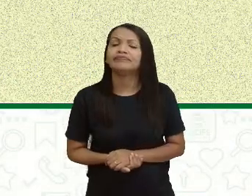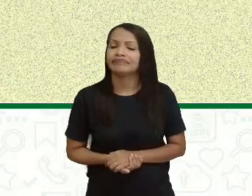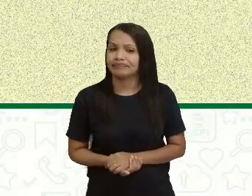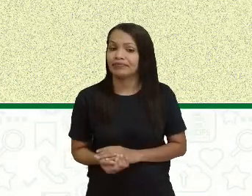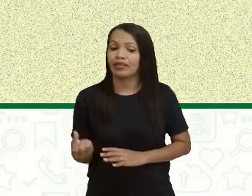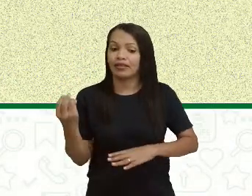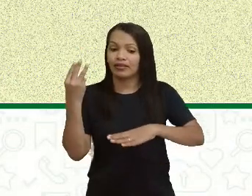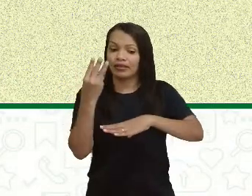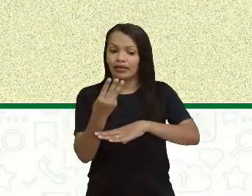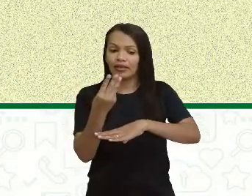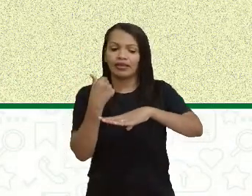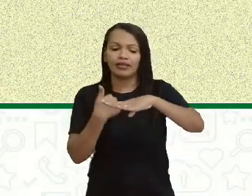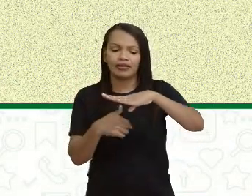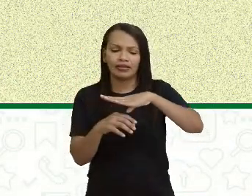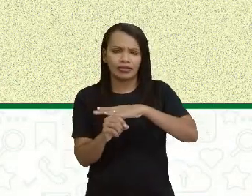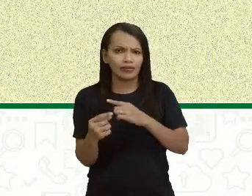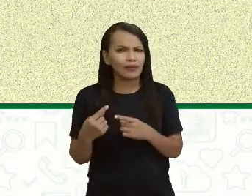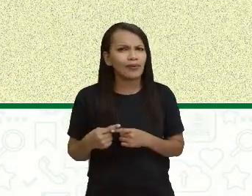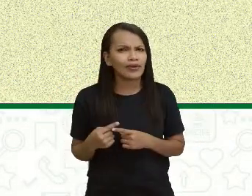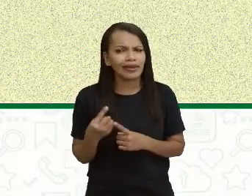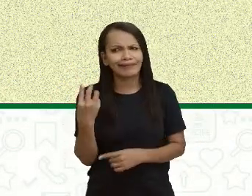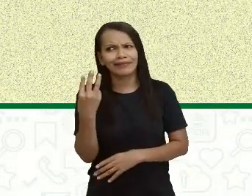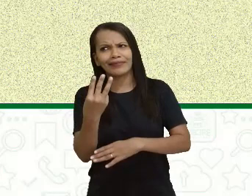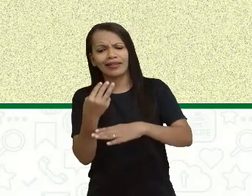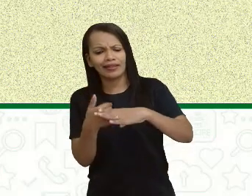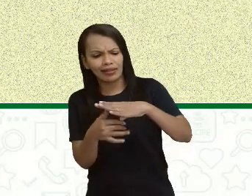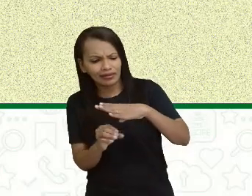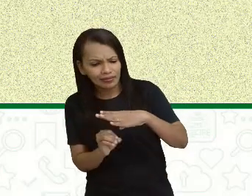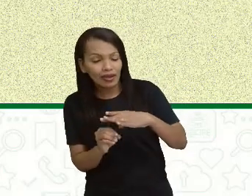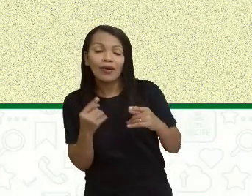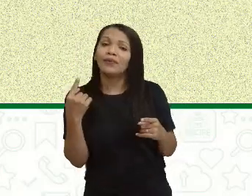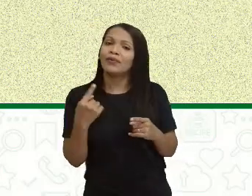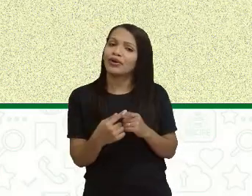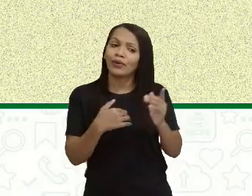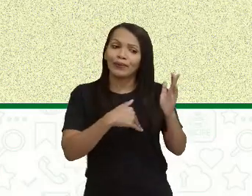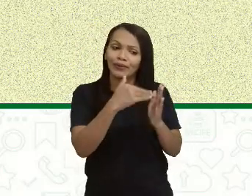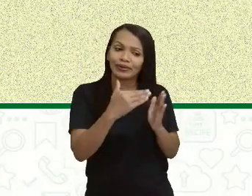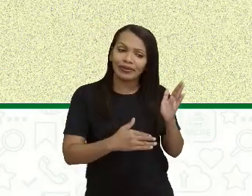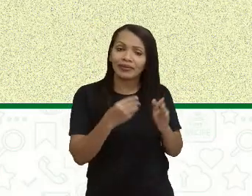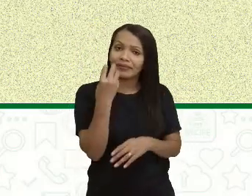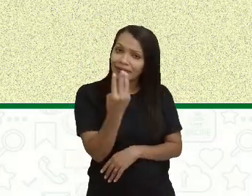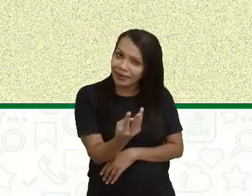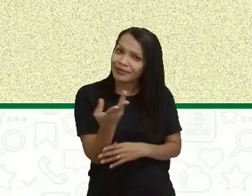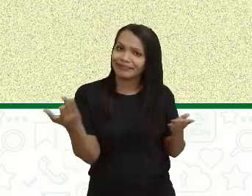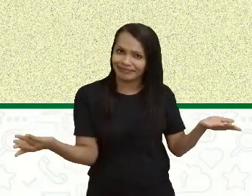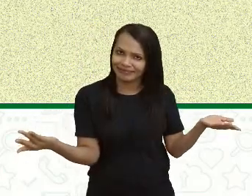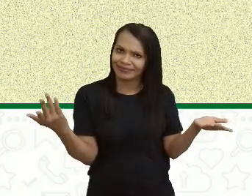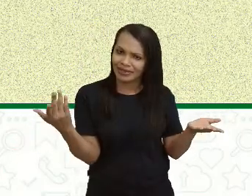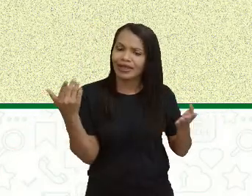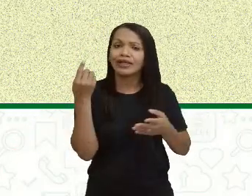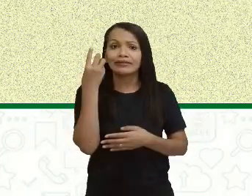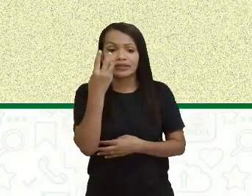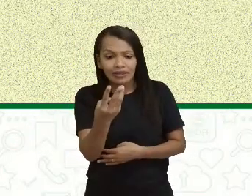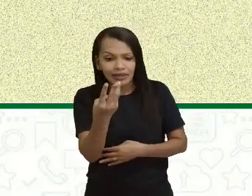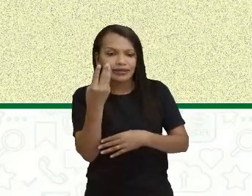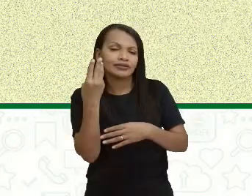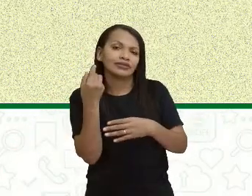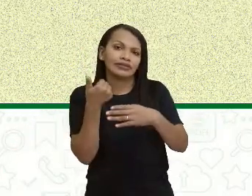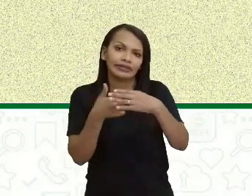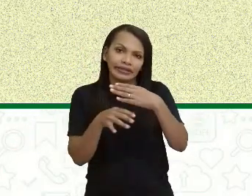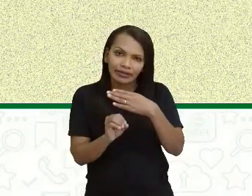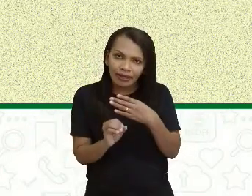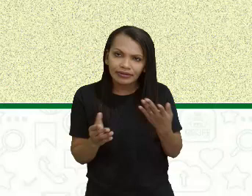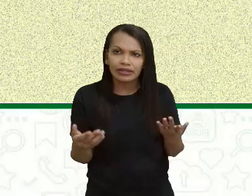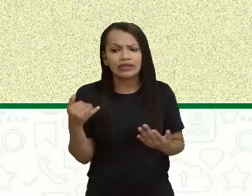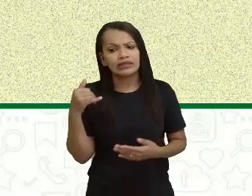3/10, ok? Mas aí, professora, e se fossem 4 partes? 4/10. Se